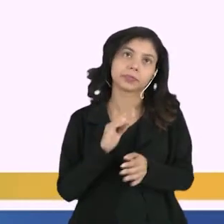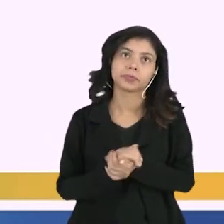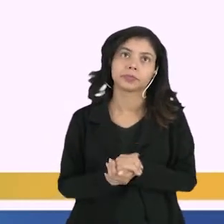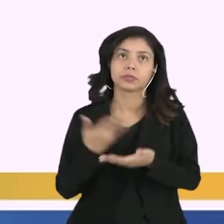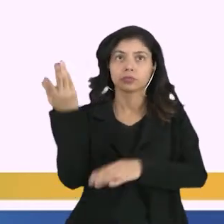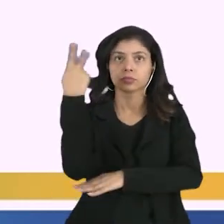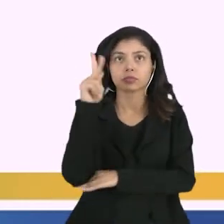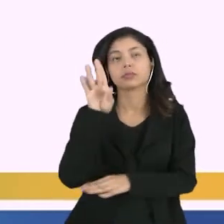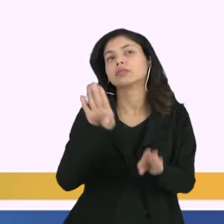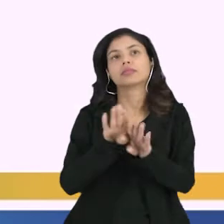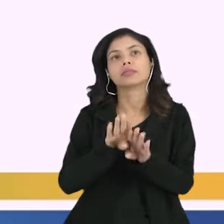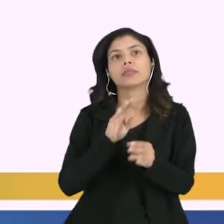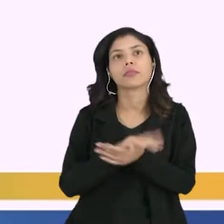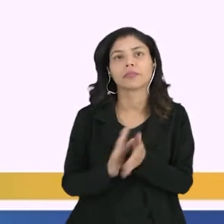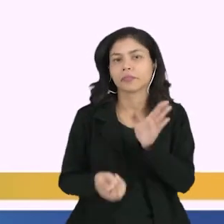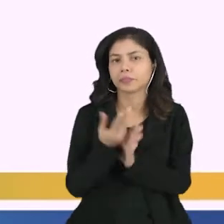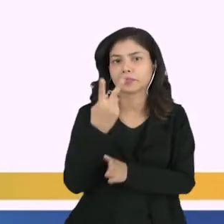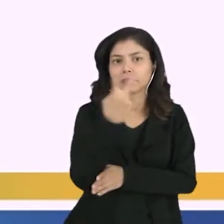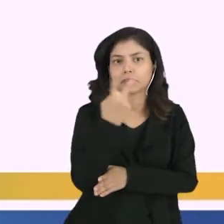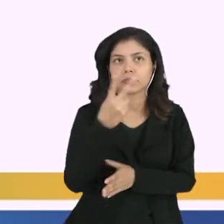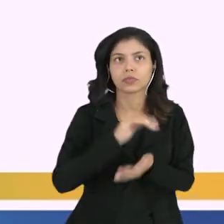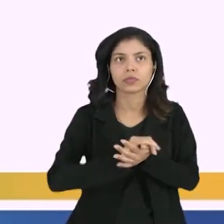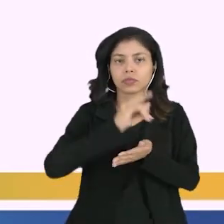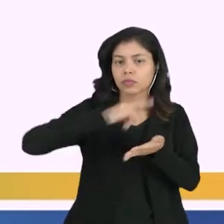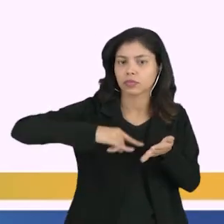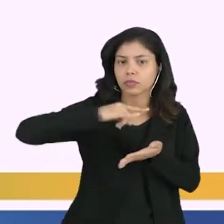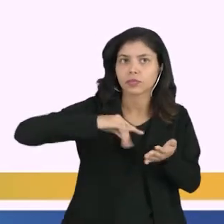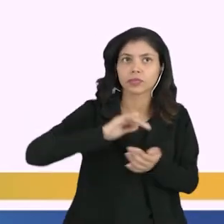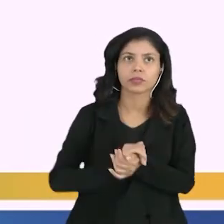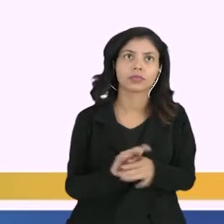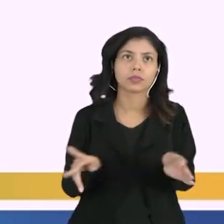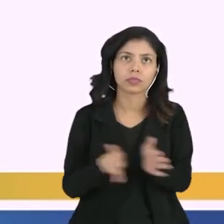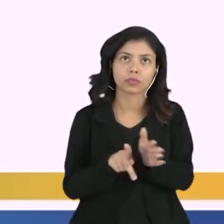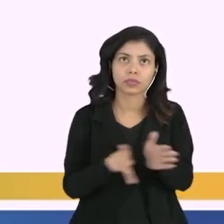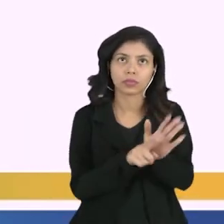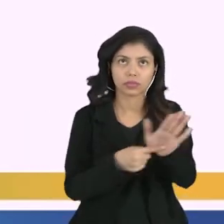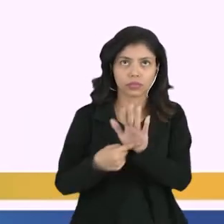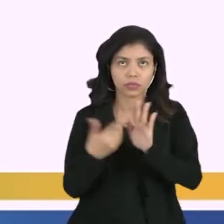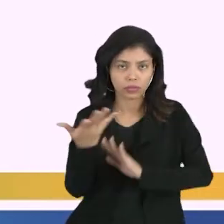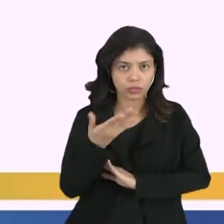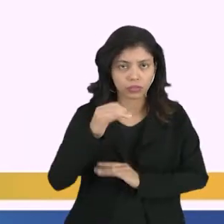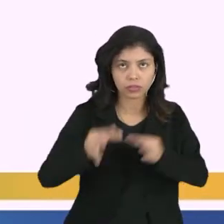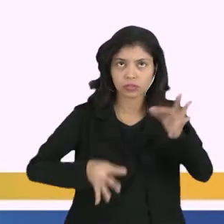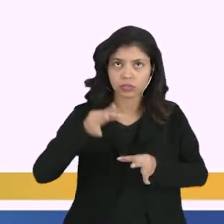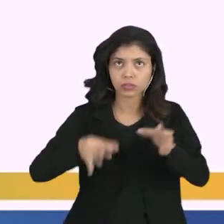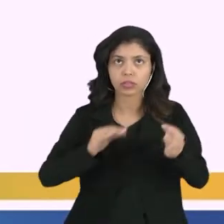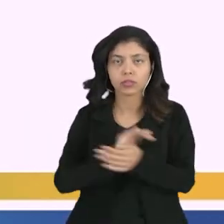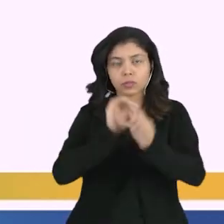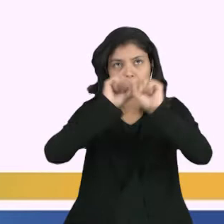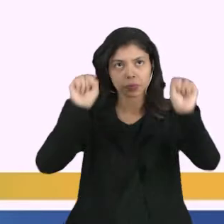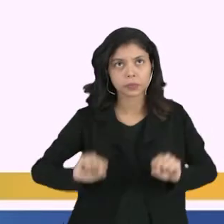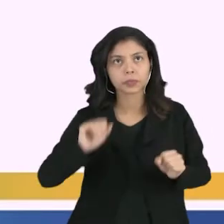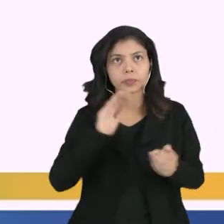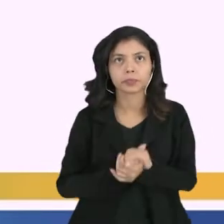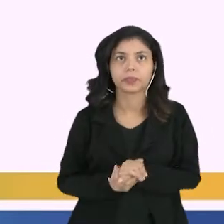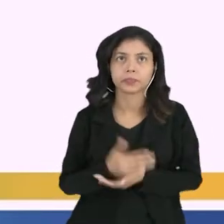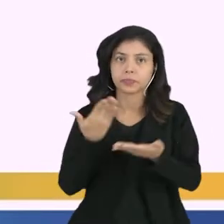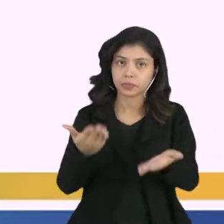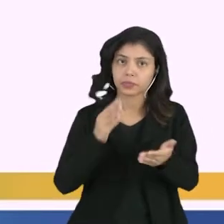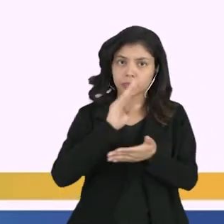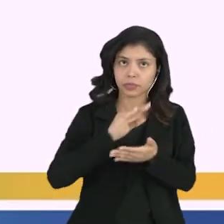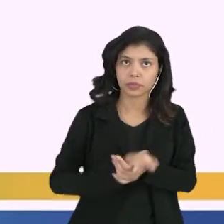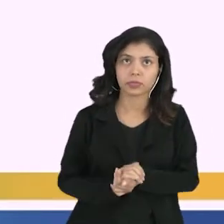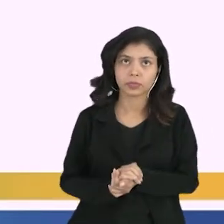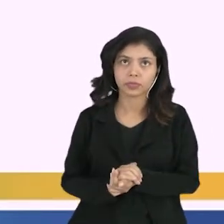Aí, nesse período, então, foram elaborados 2 documentos que representavam, então, as bases jurídicas desse sistema, né?